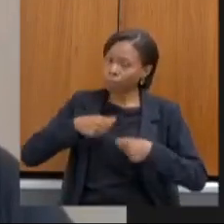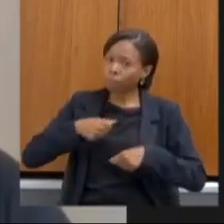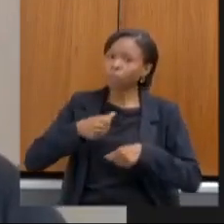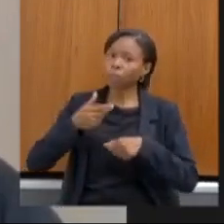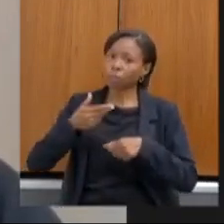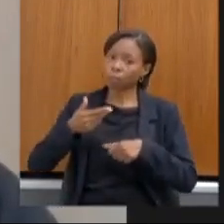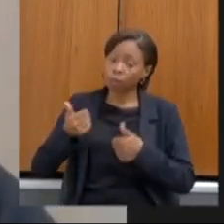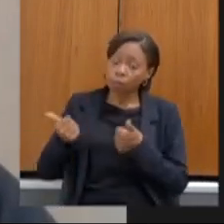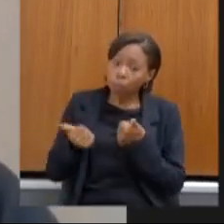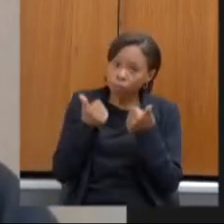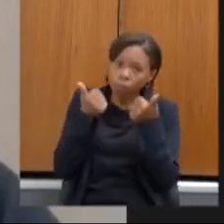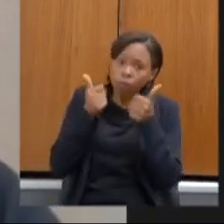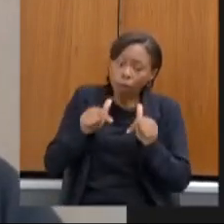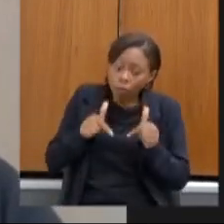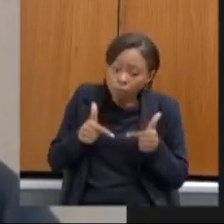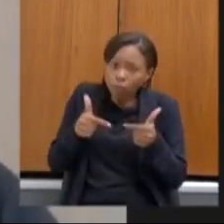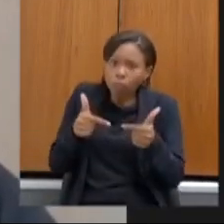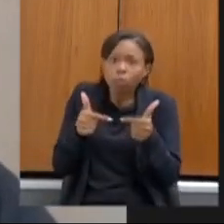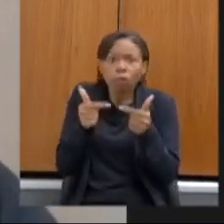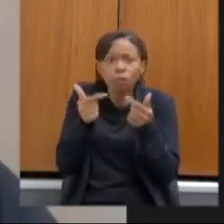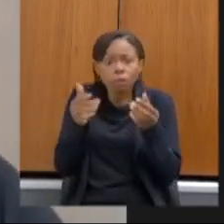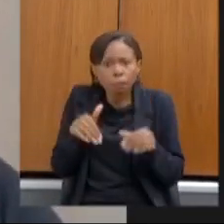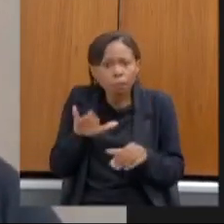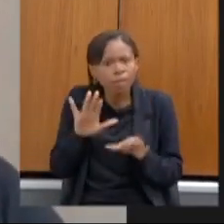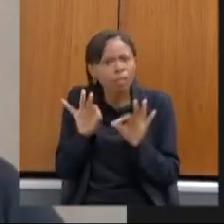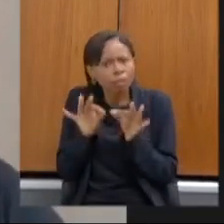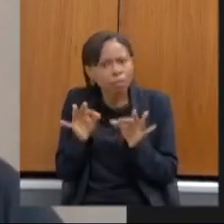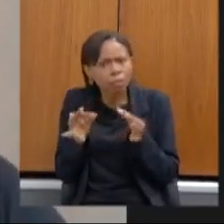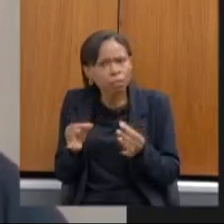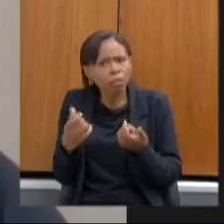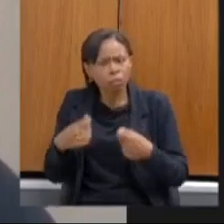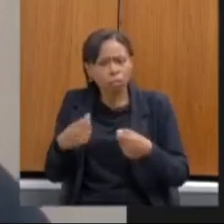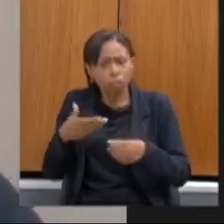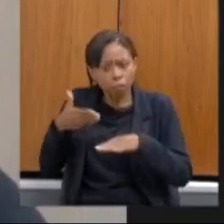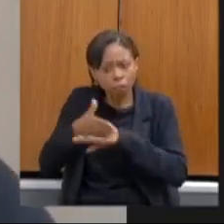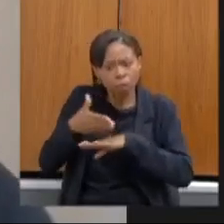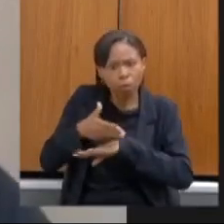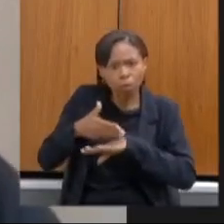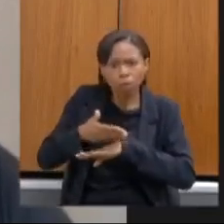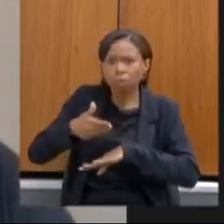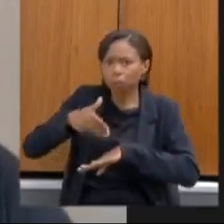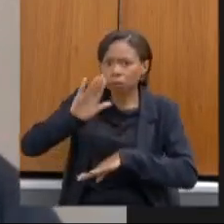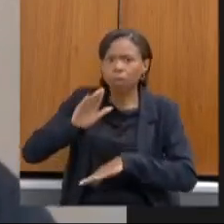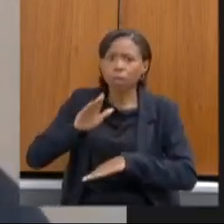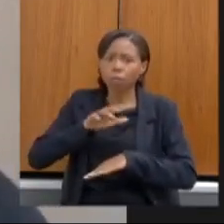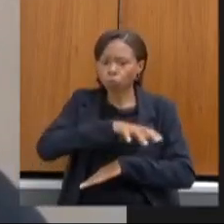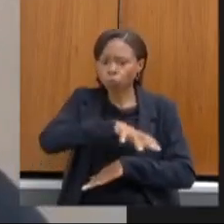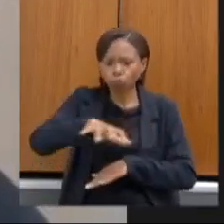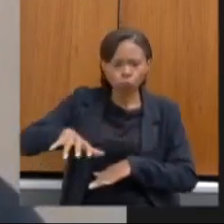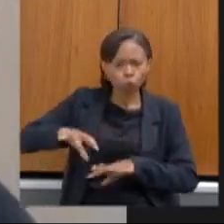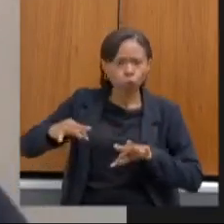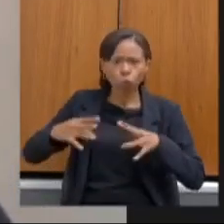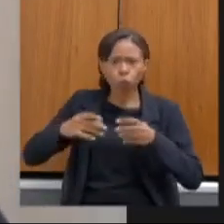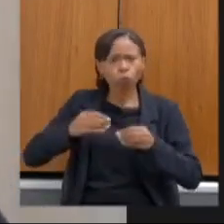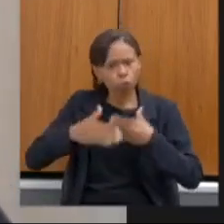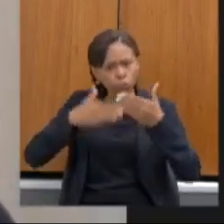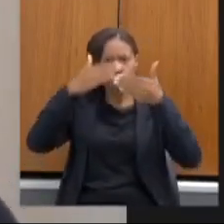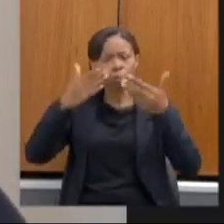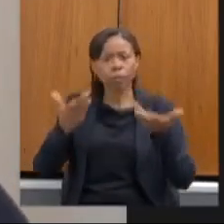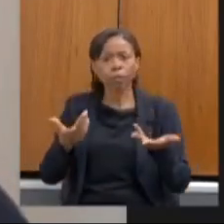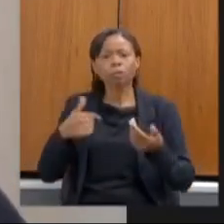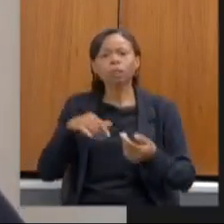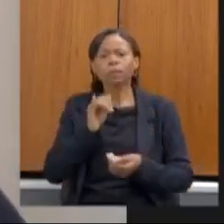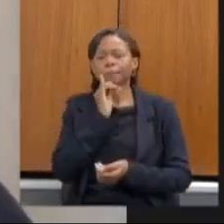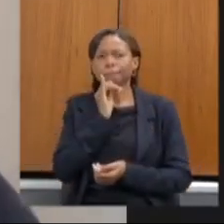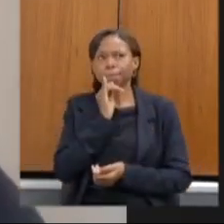mais e as suas ações está presente cada vez mais e tornar todos os órgãos deficientes eu vou dar só um